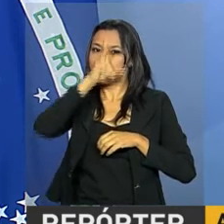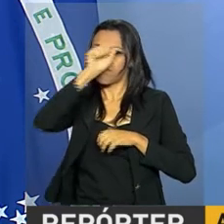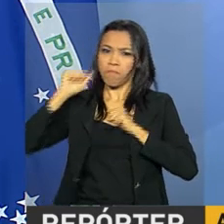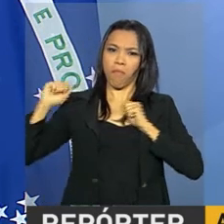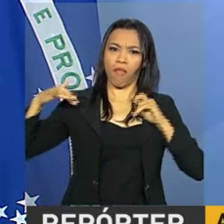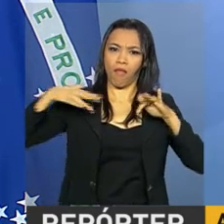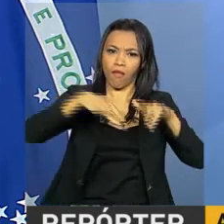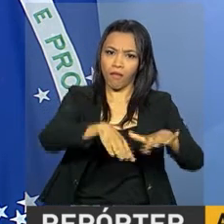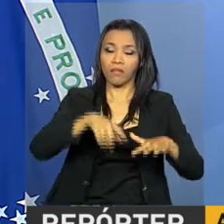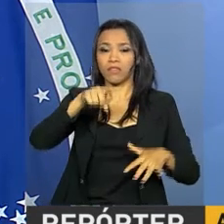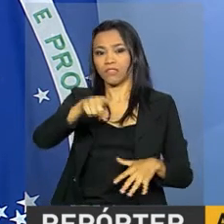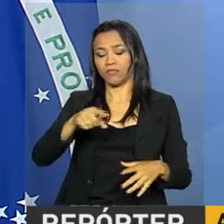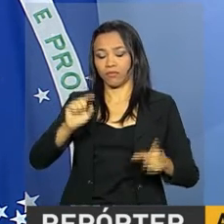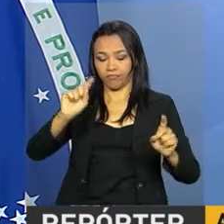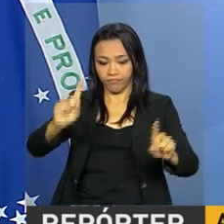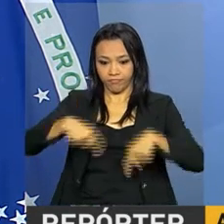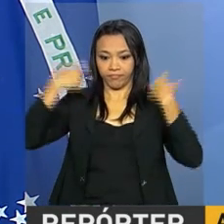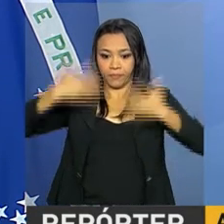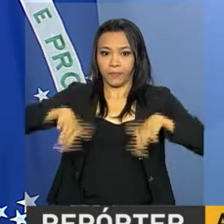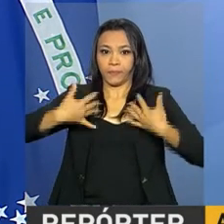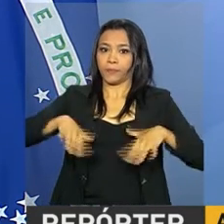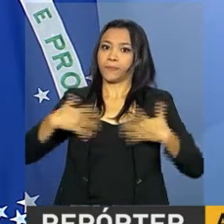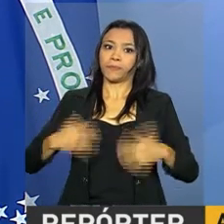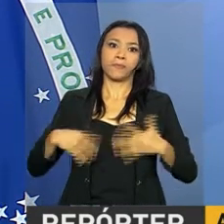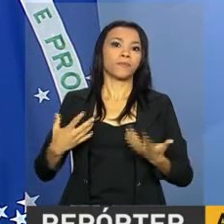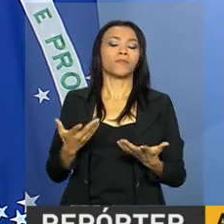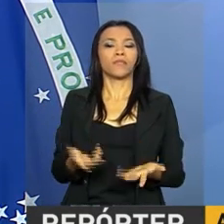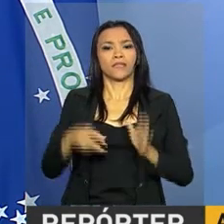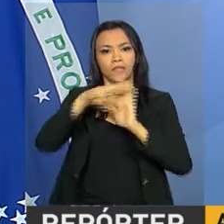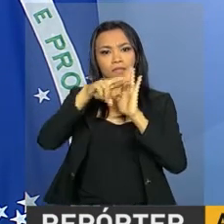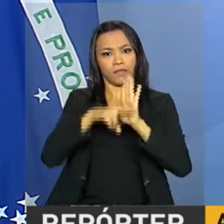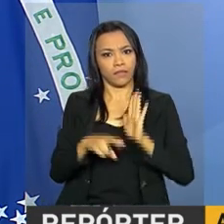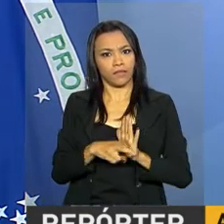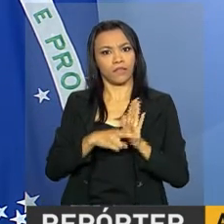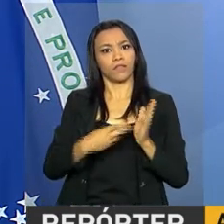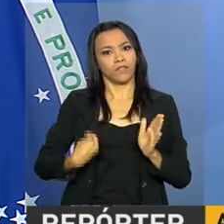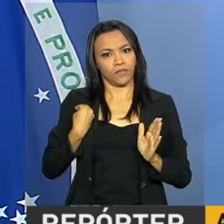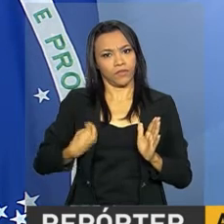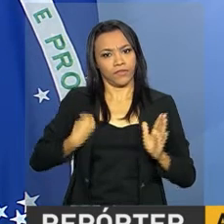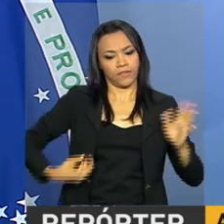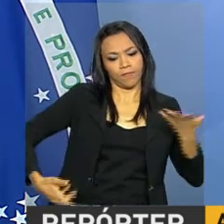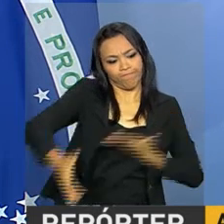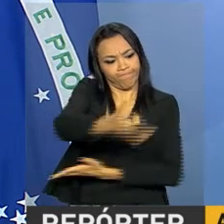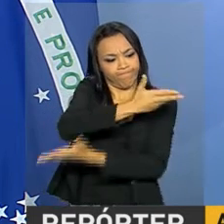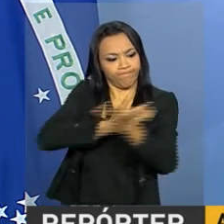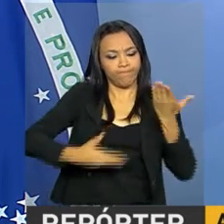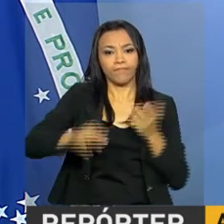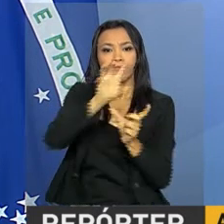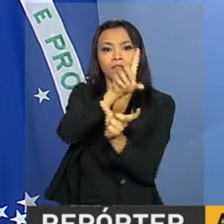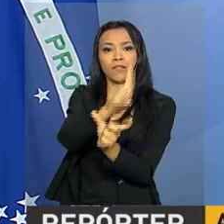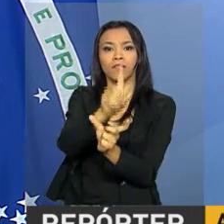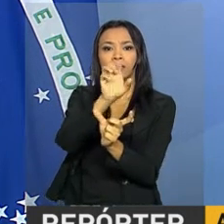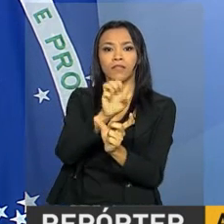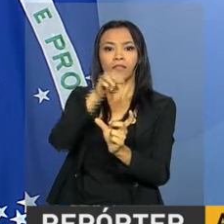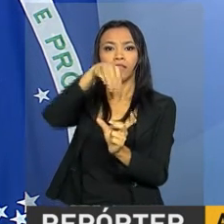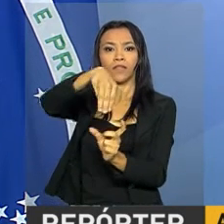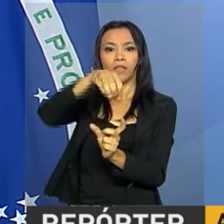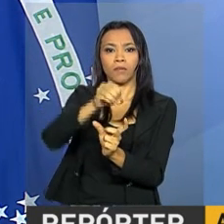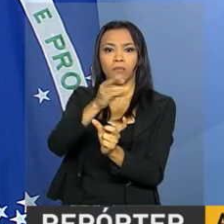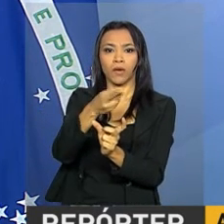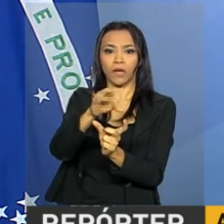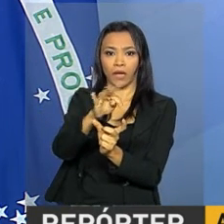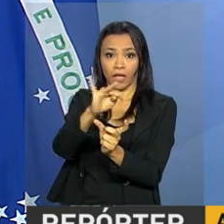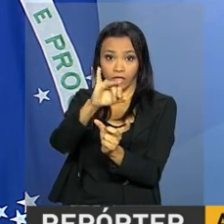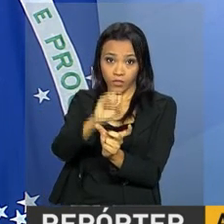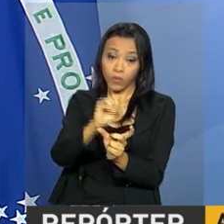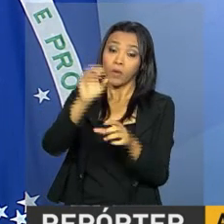e um desrespeito às normas de convívio democrático a constituição brasileira garante a todos o